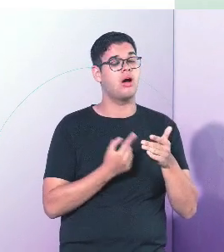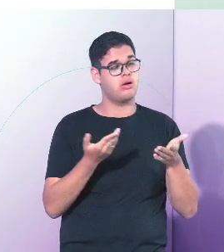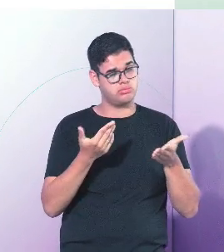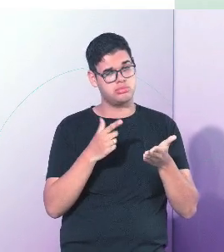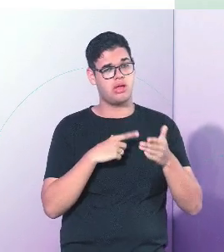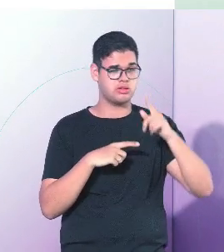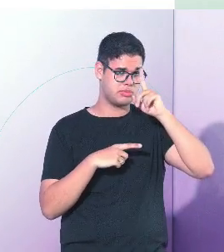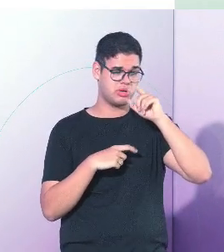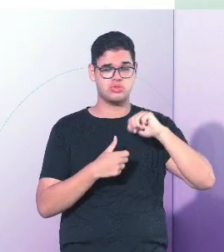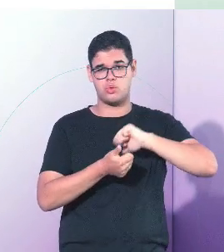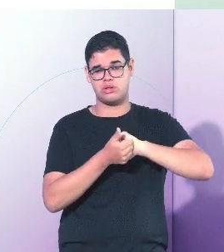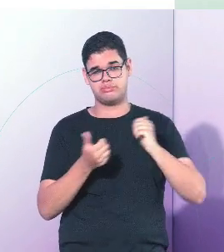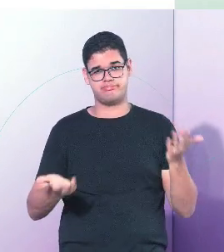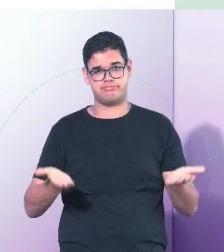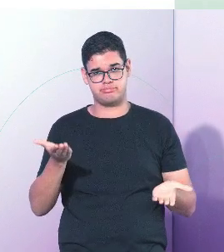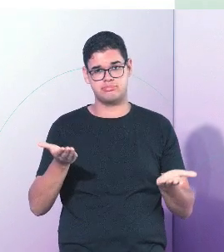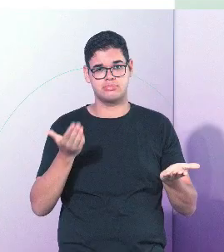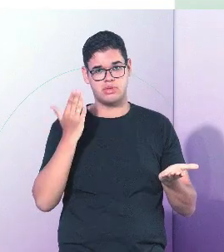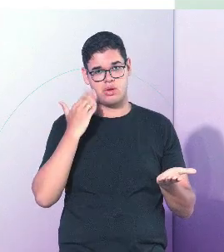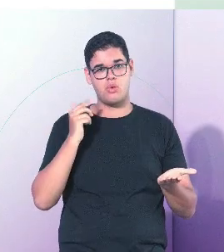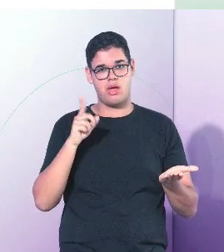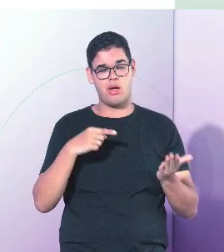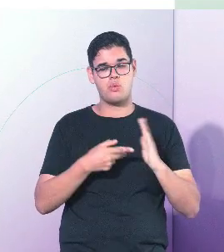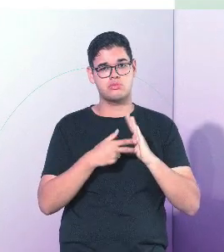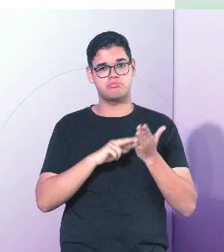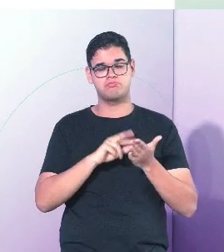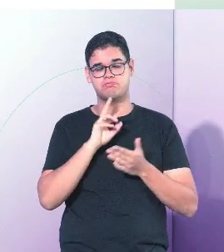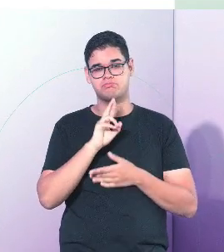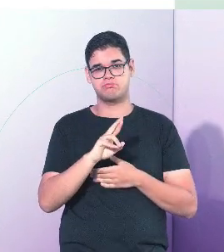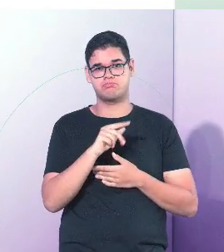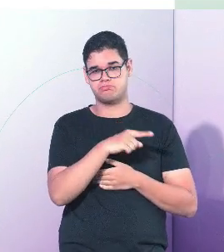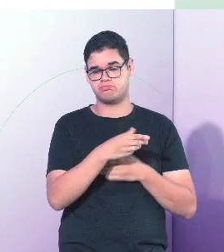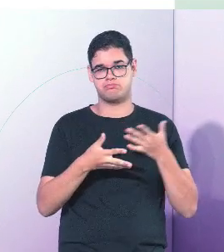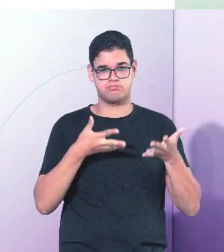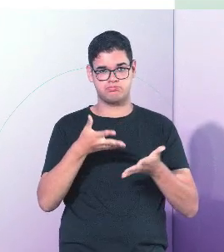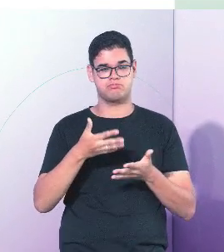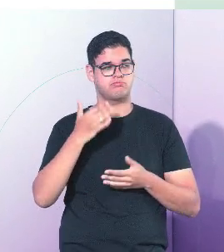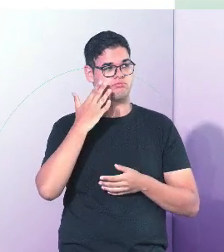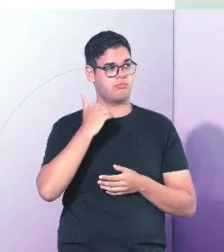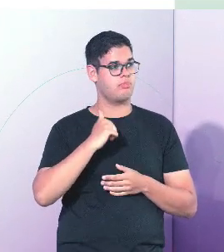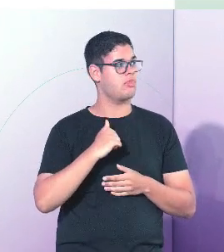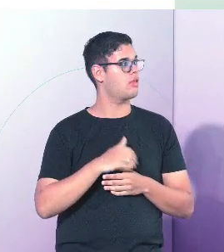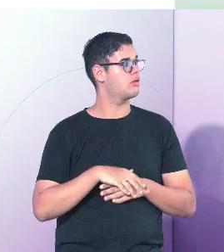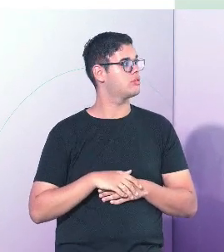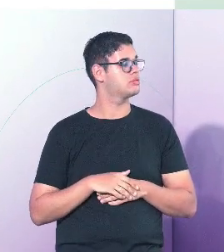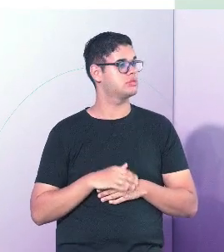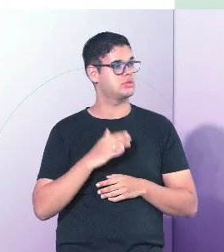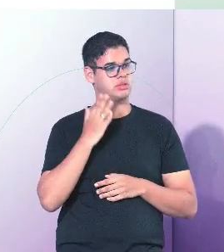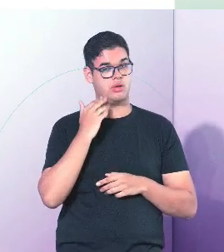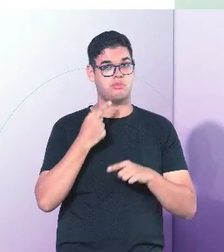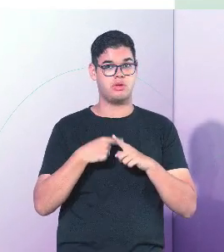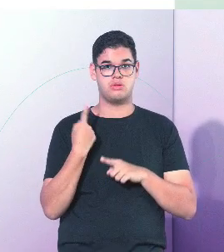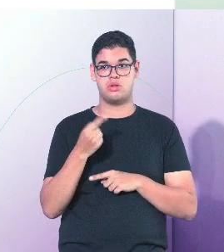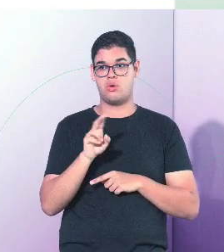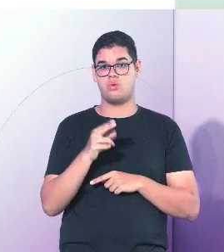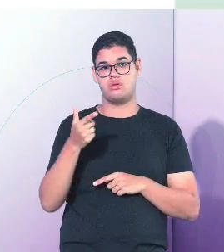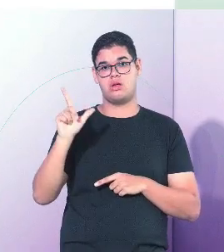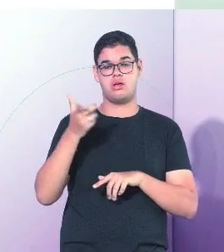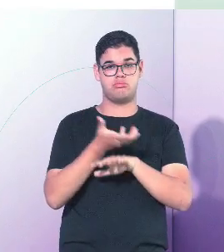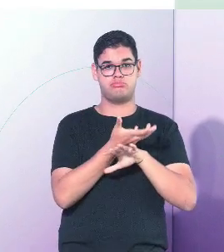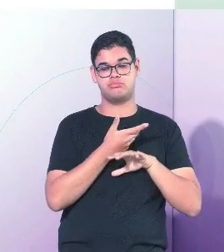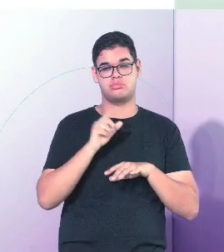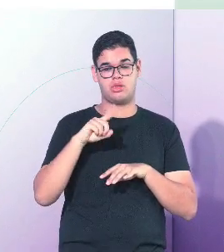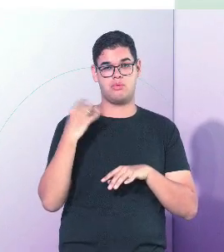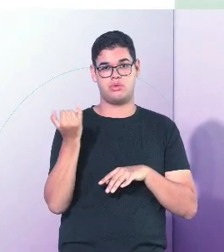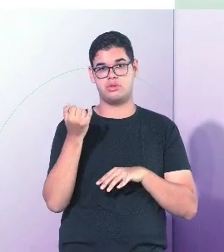esse falando sobre como ajudar a aumentar esse acesso e que a gente pudesse estar discutindo outros assuntos que também são importantes.